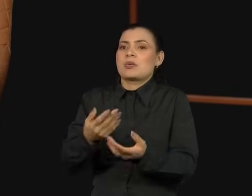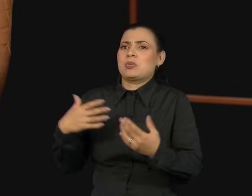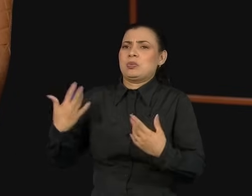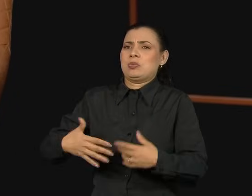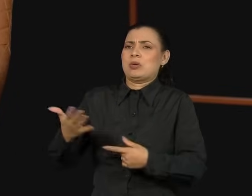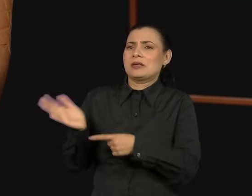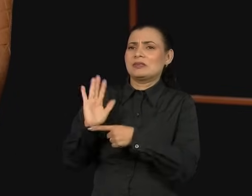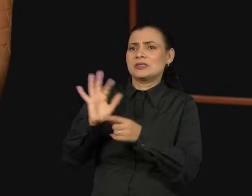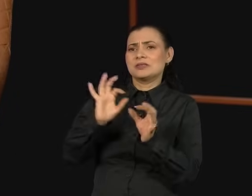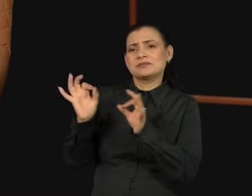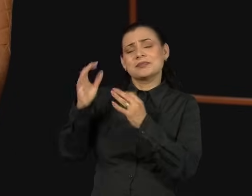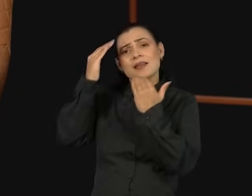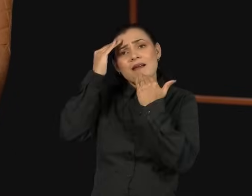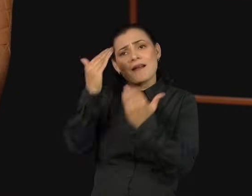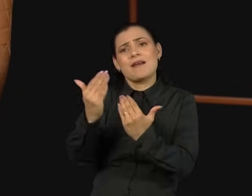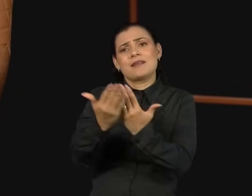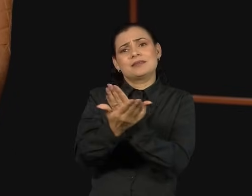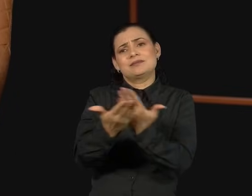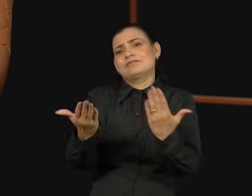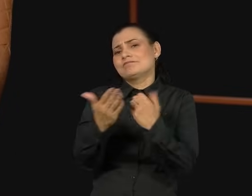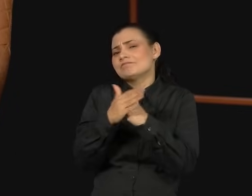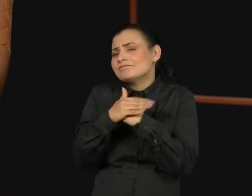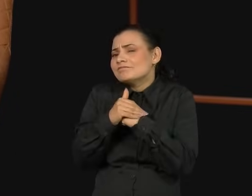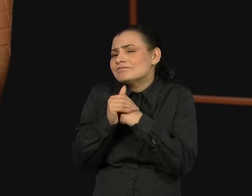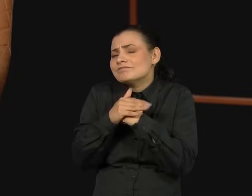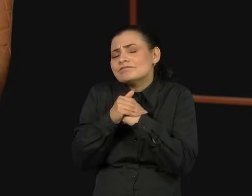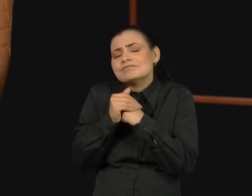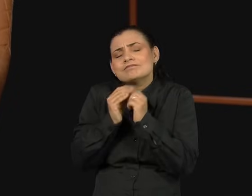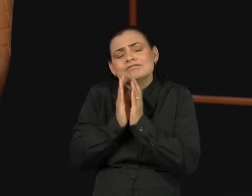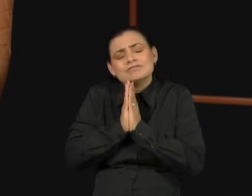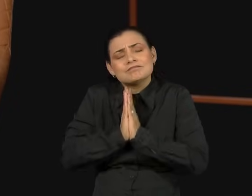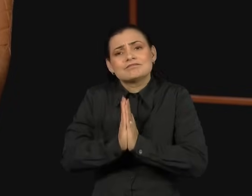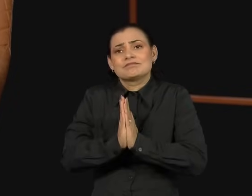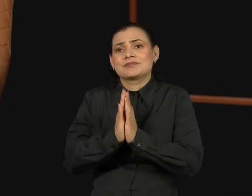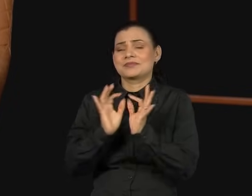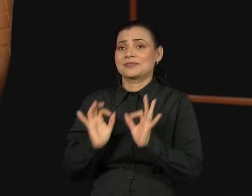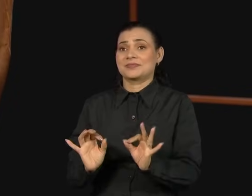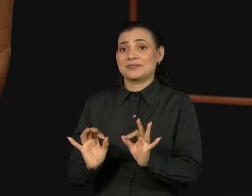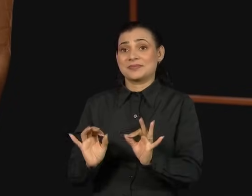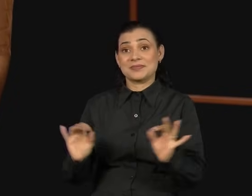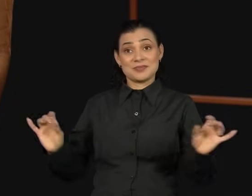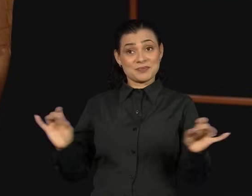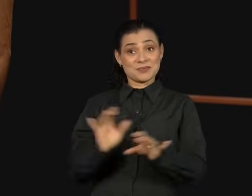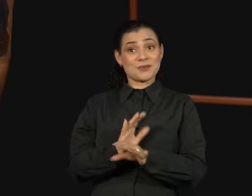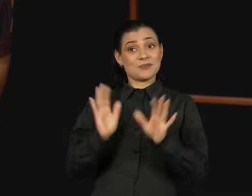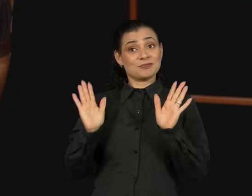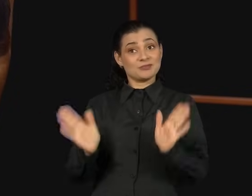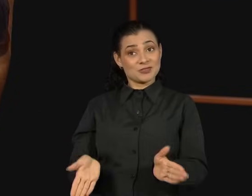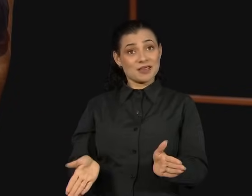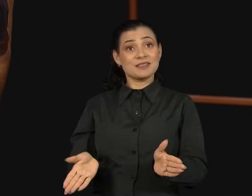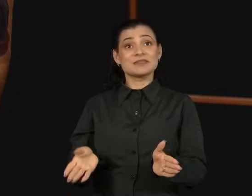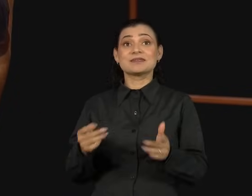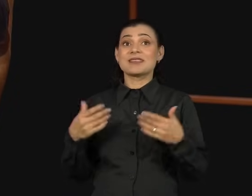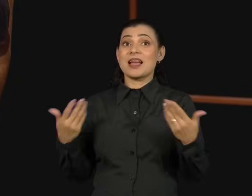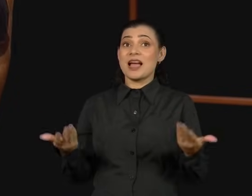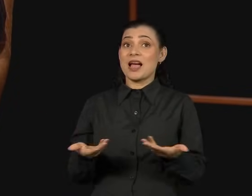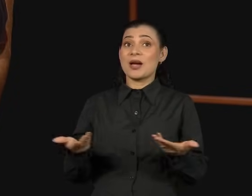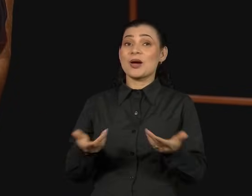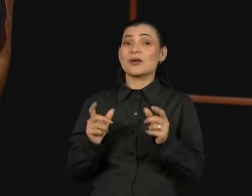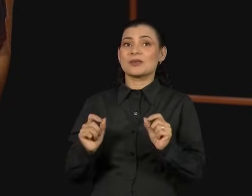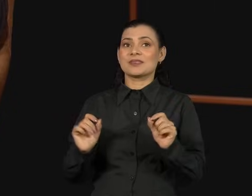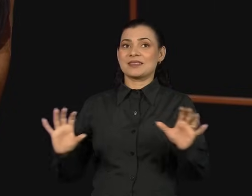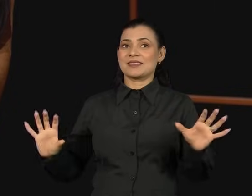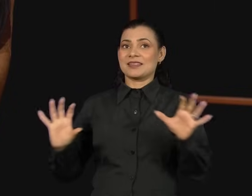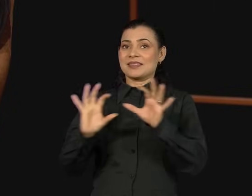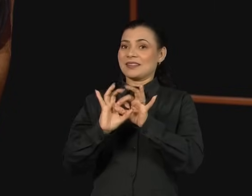né? Agradeço imensamente e estou pronto para a